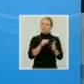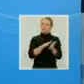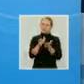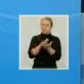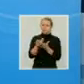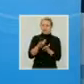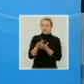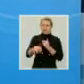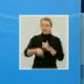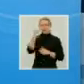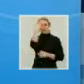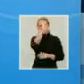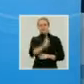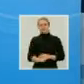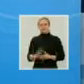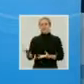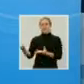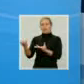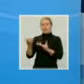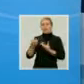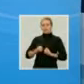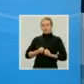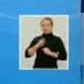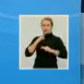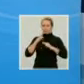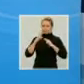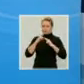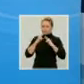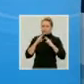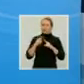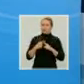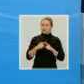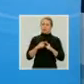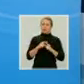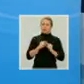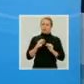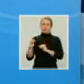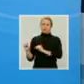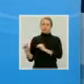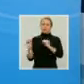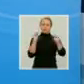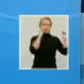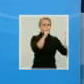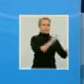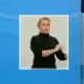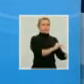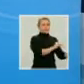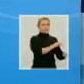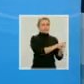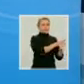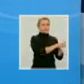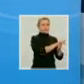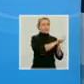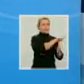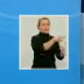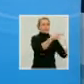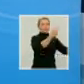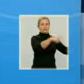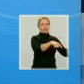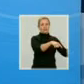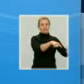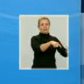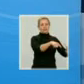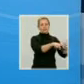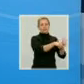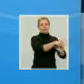impressos no país, recebeu críticas por transferir a confecção desses livros para os centros de apoio pedagógicos.